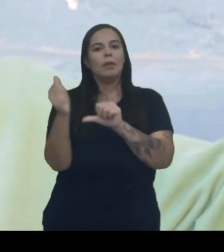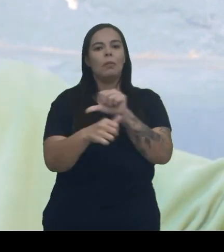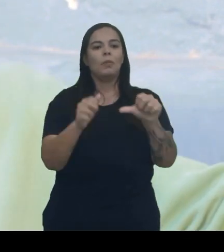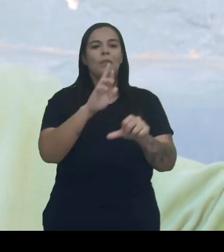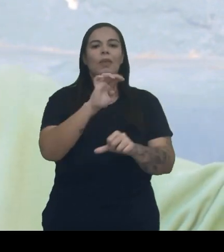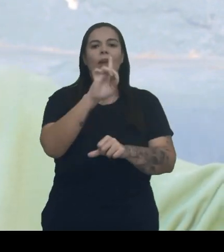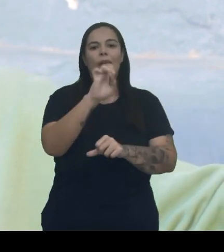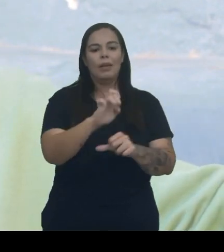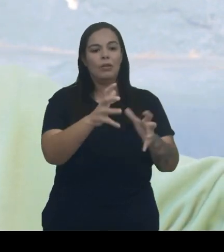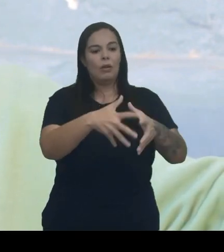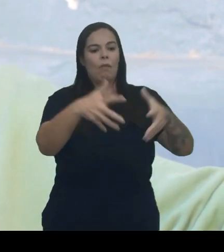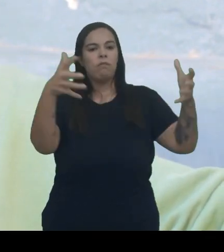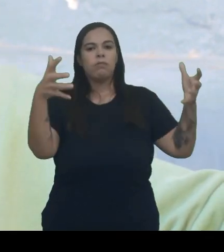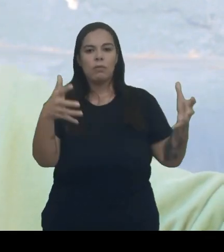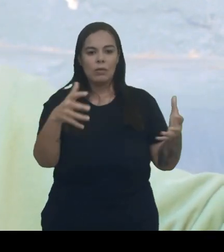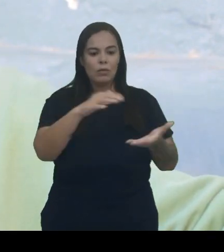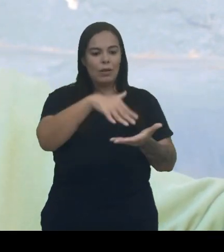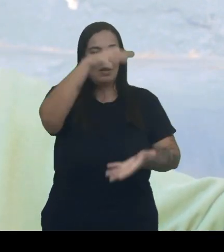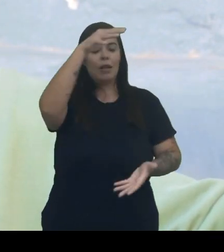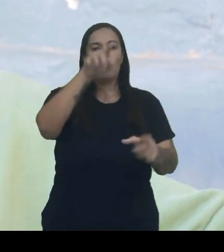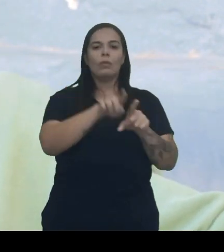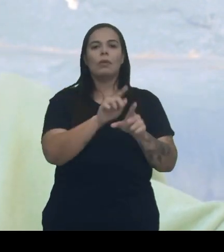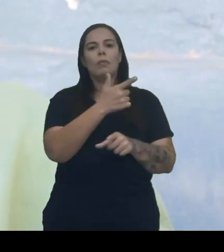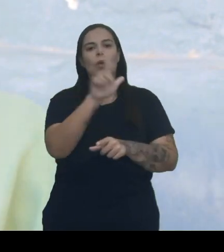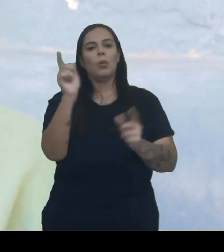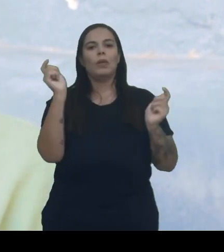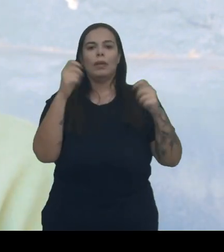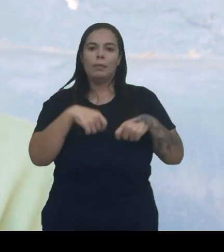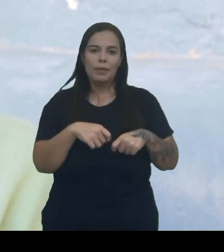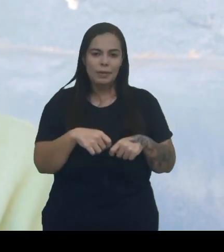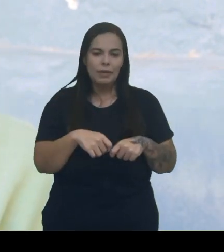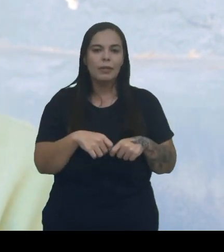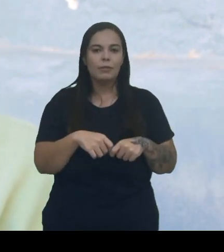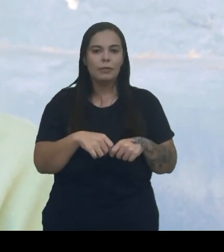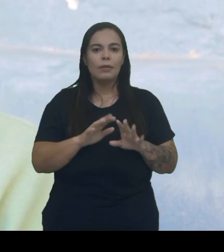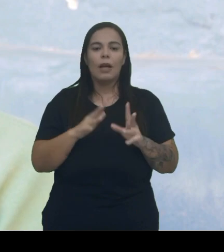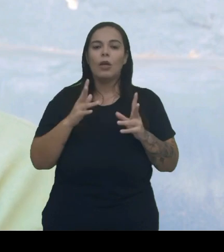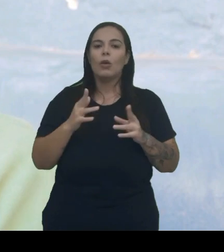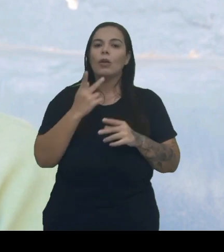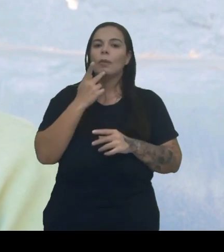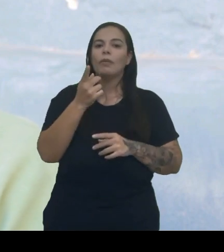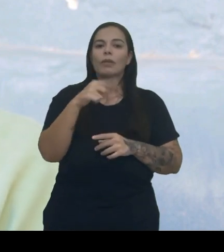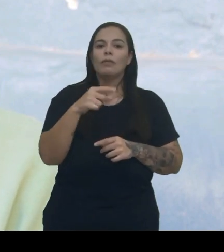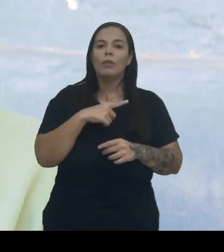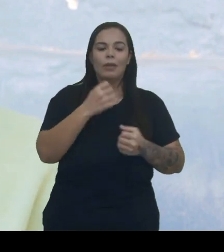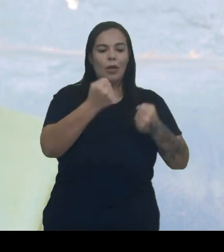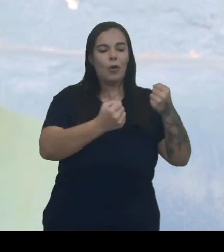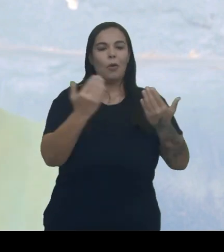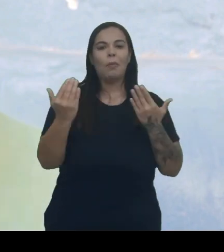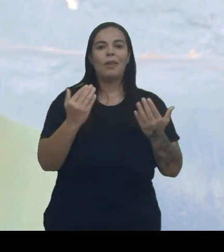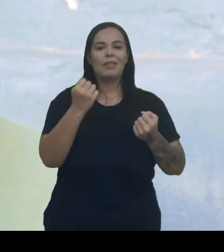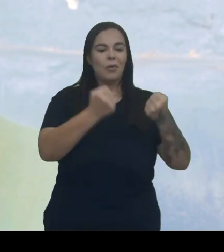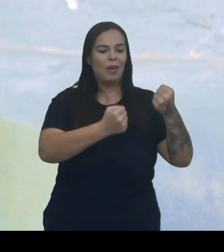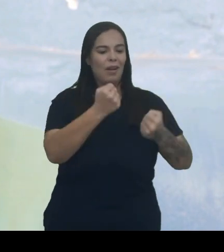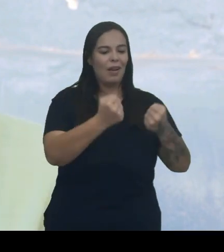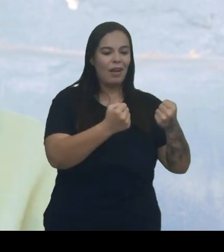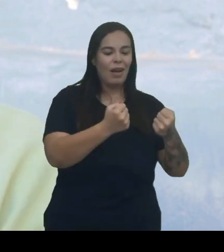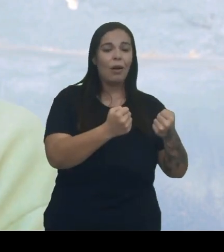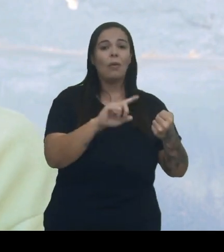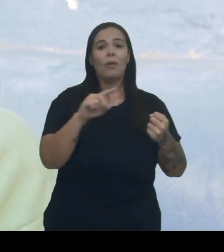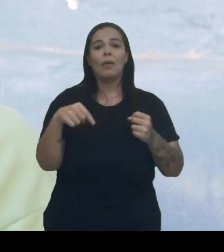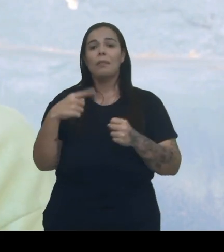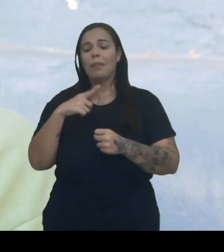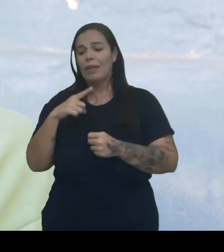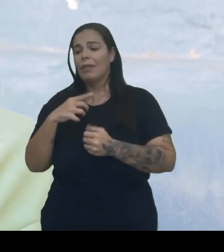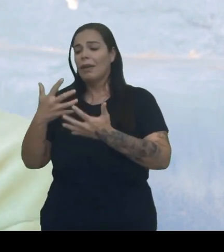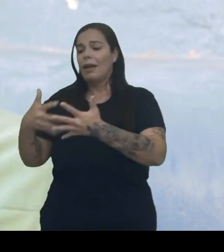grande e alta, de outra capacidade. Né? A mesma coisa que você ter um carro de passeio e você ter um caminhão. Então era a